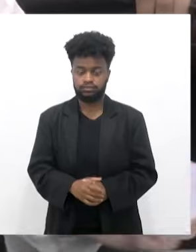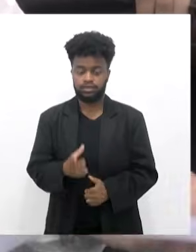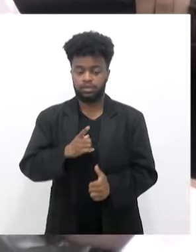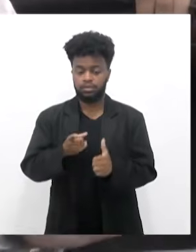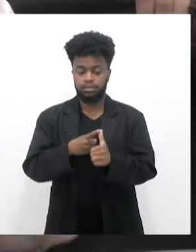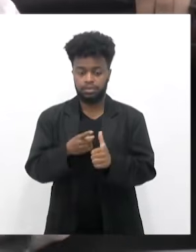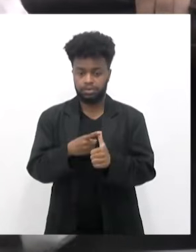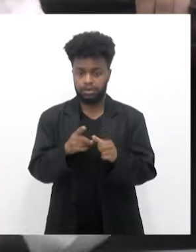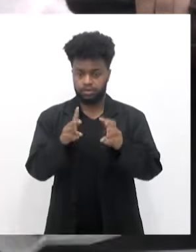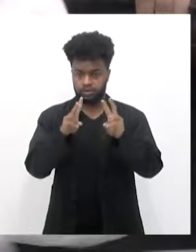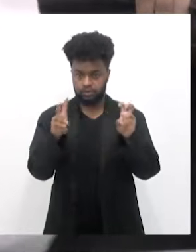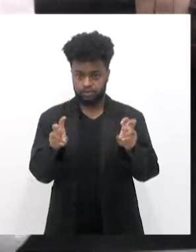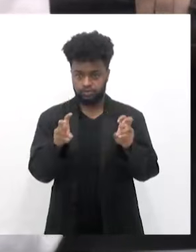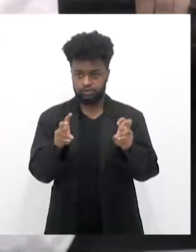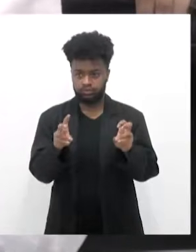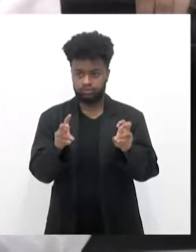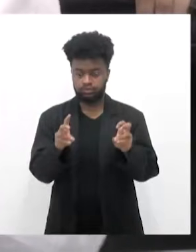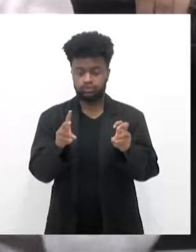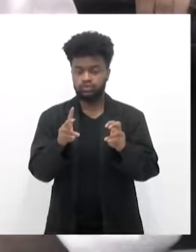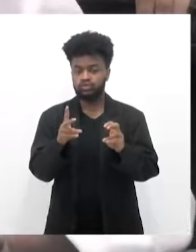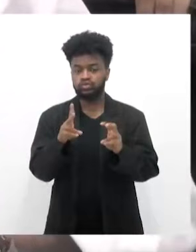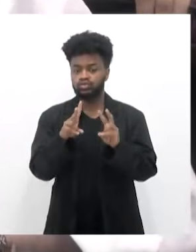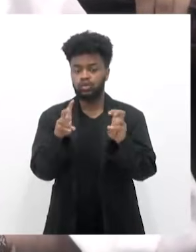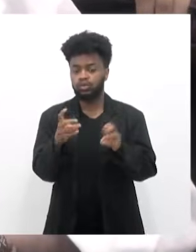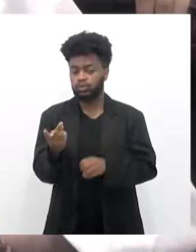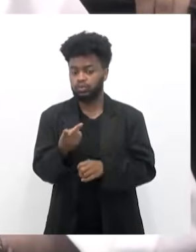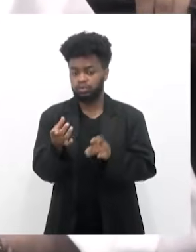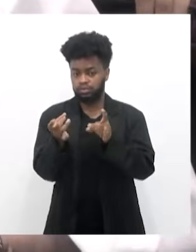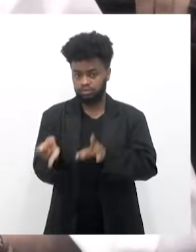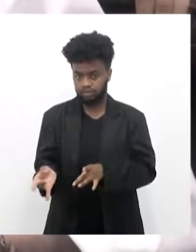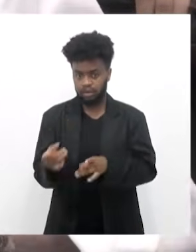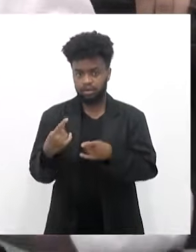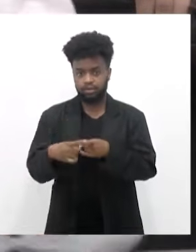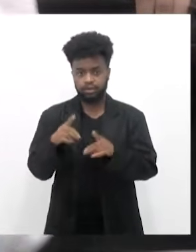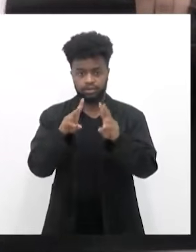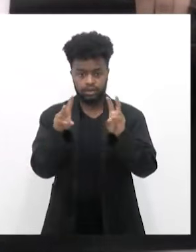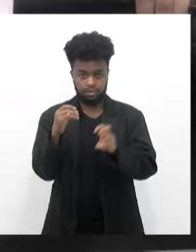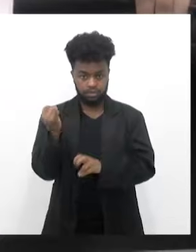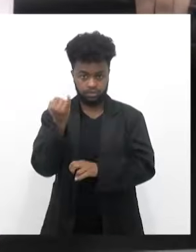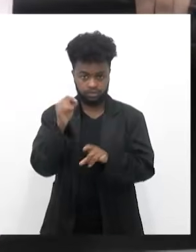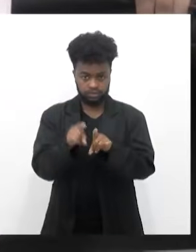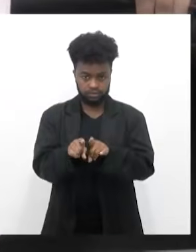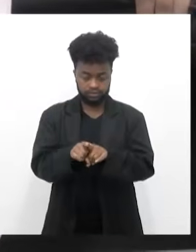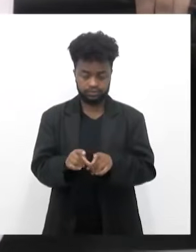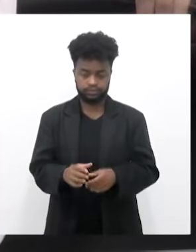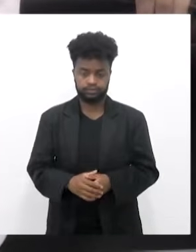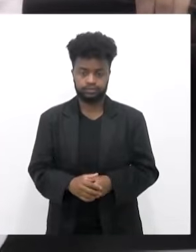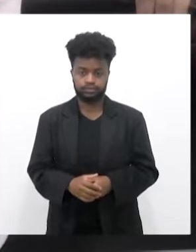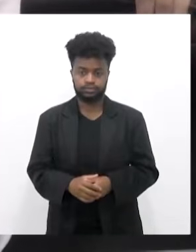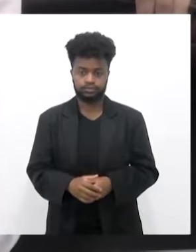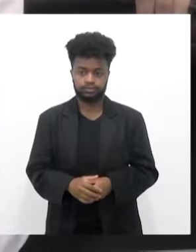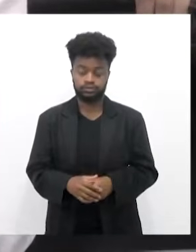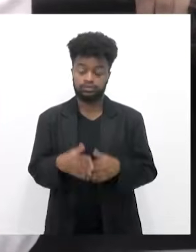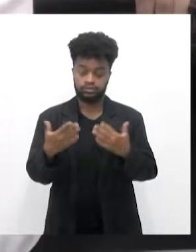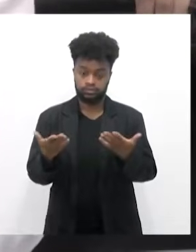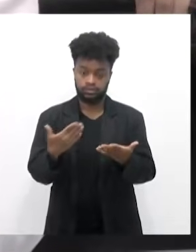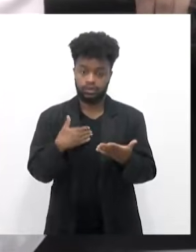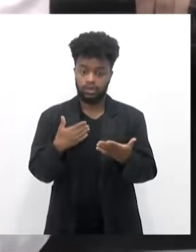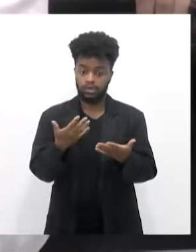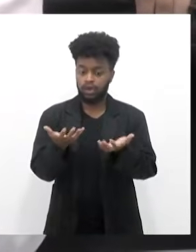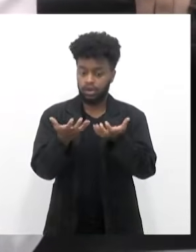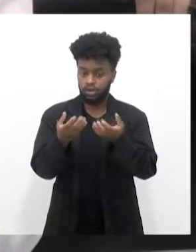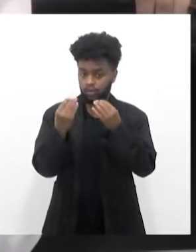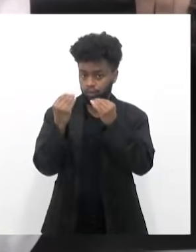ponto da dupla vacância, que foi um ponto importante. Bom, eu